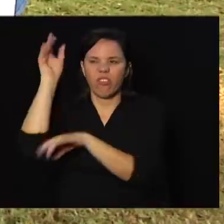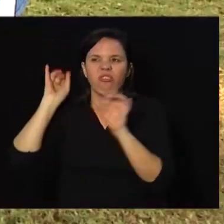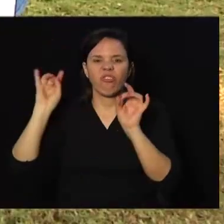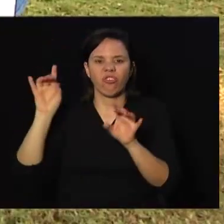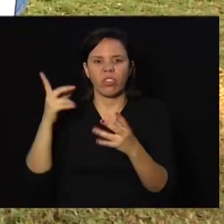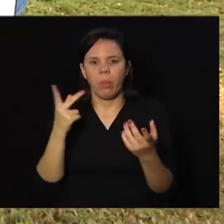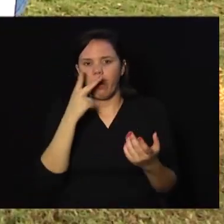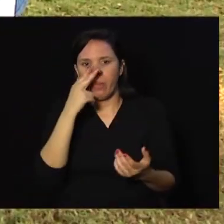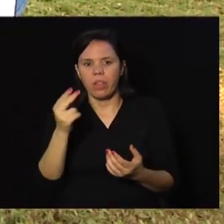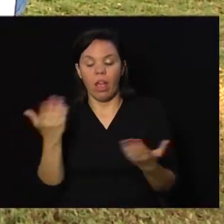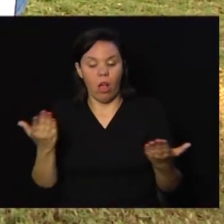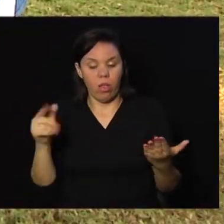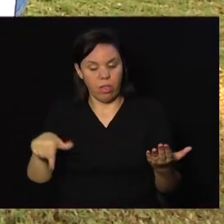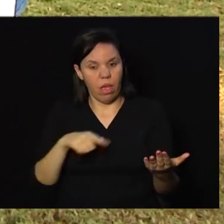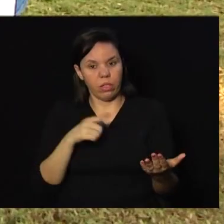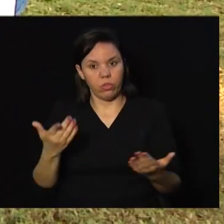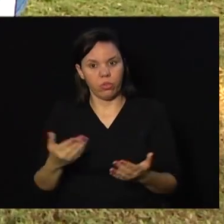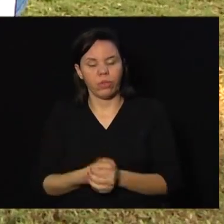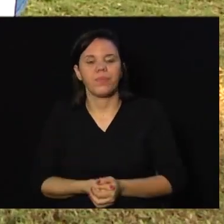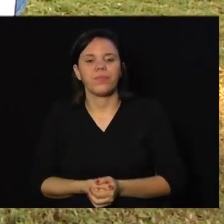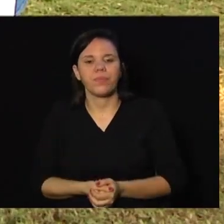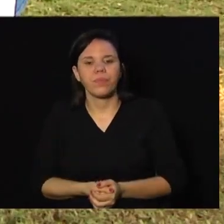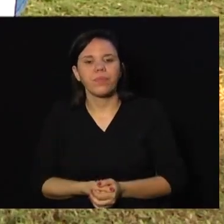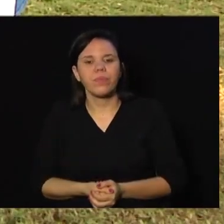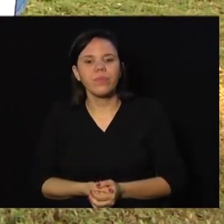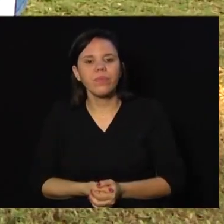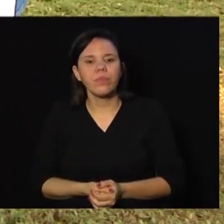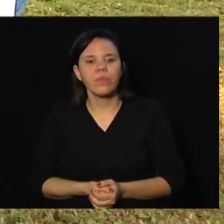muito parecido com o que nós temos aqui hoje, né?